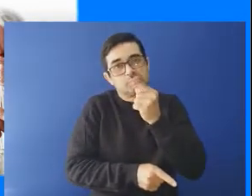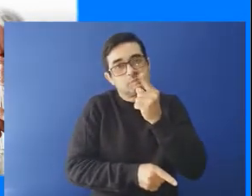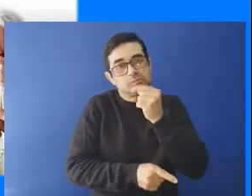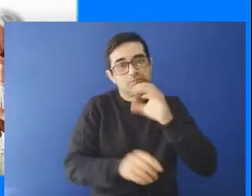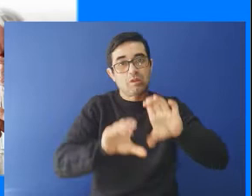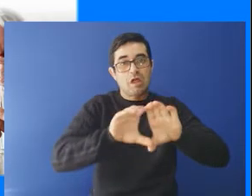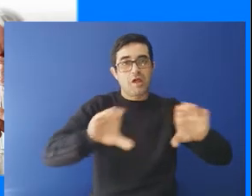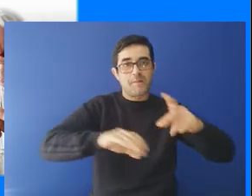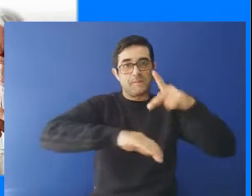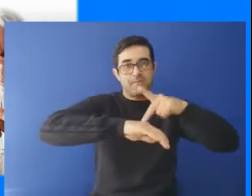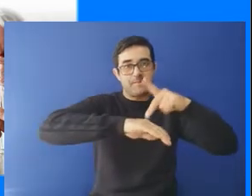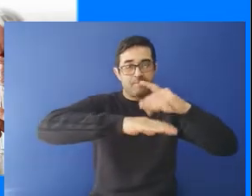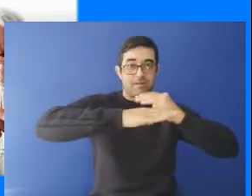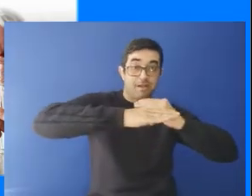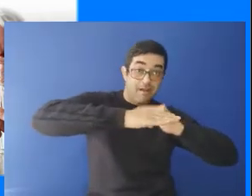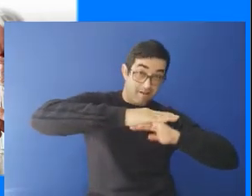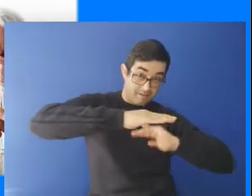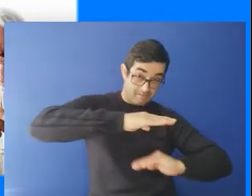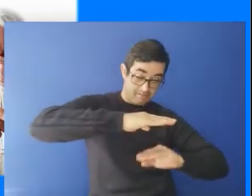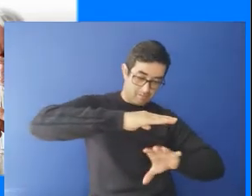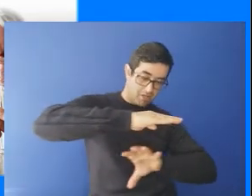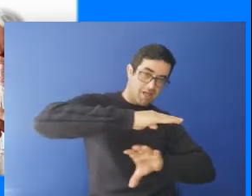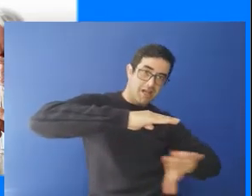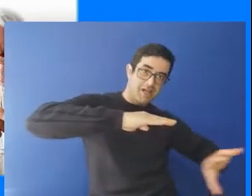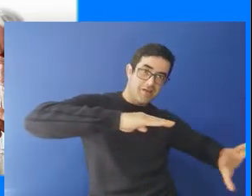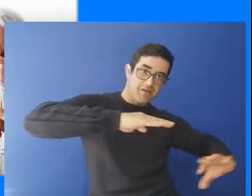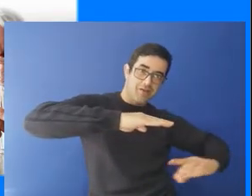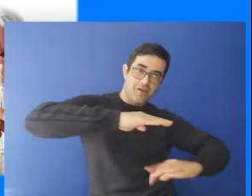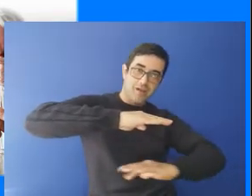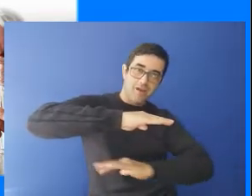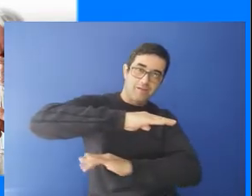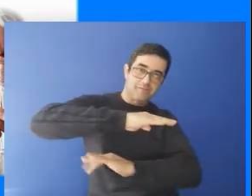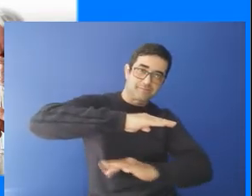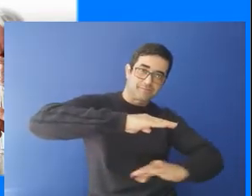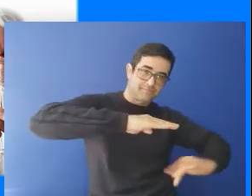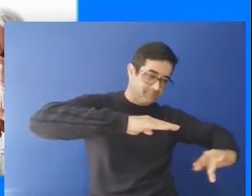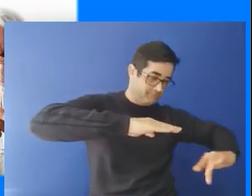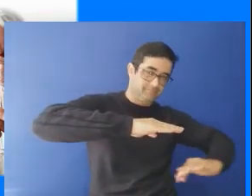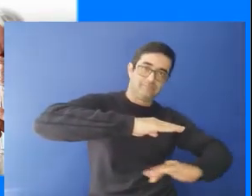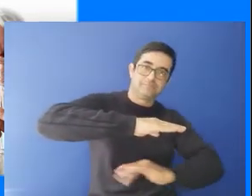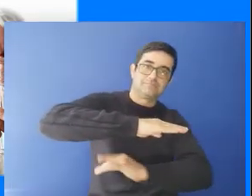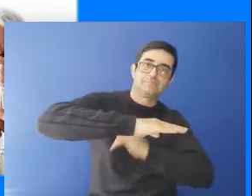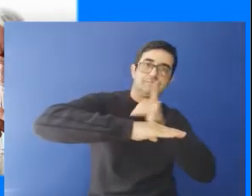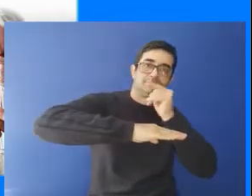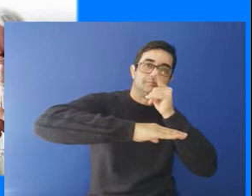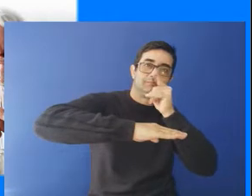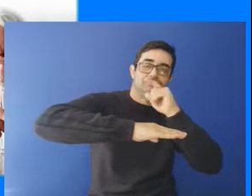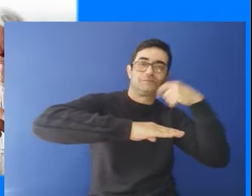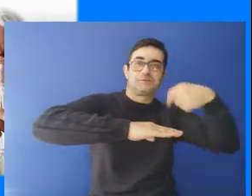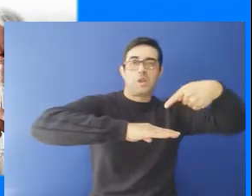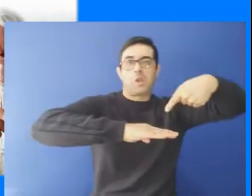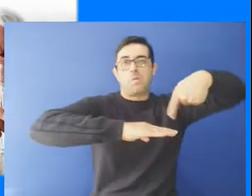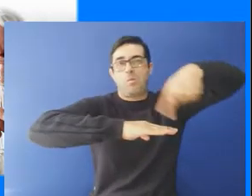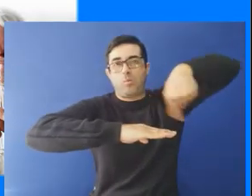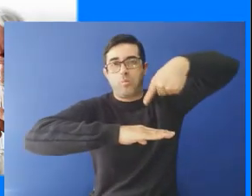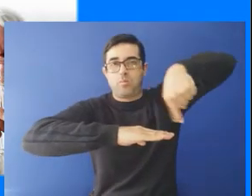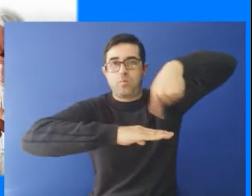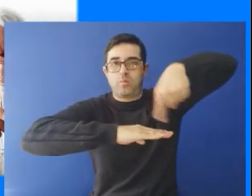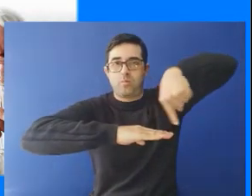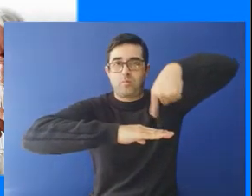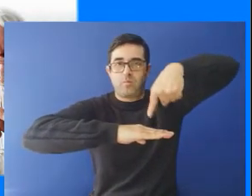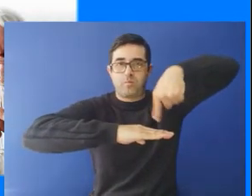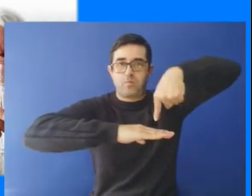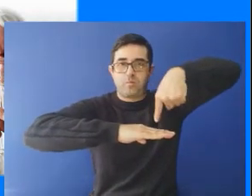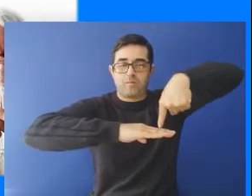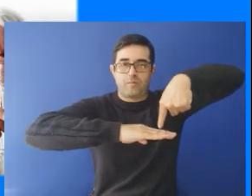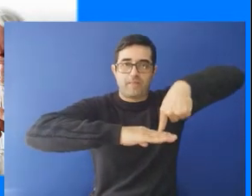e abaixo dessa rocha a gente vai ter os lençóis mais profundos, e aí precisa de um sistema de perfuração